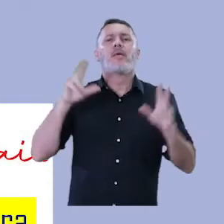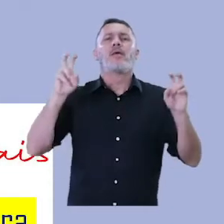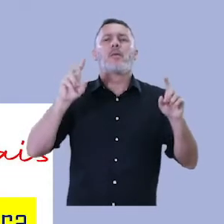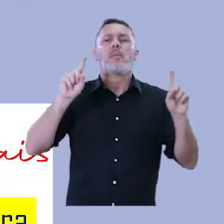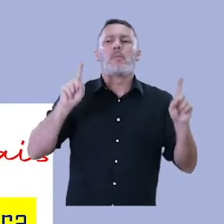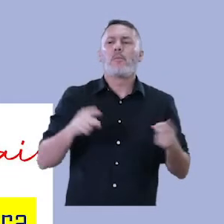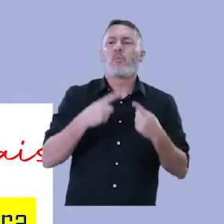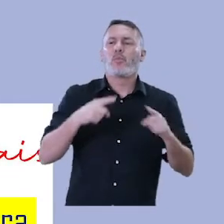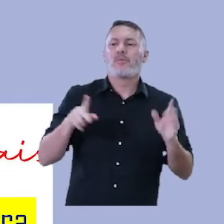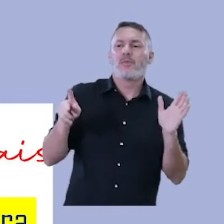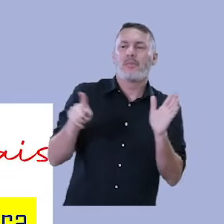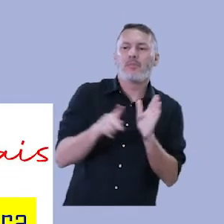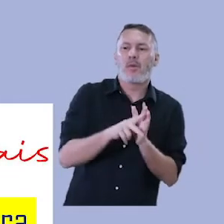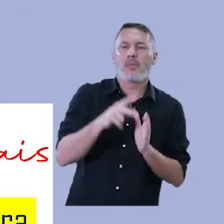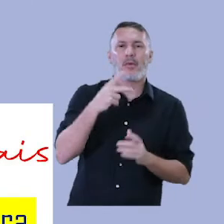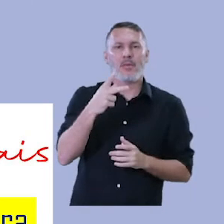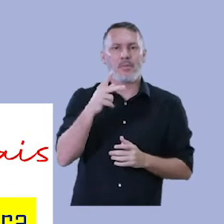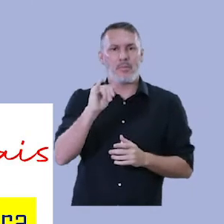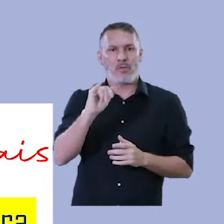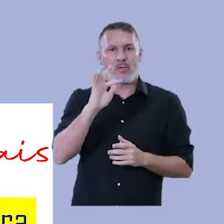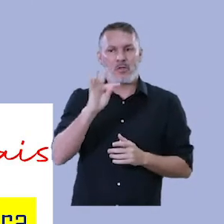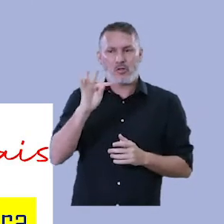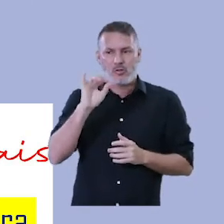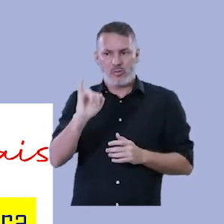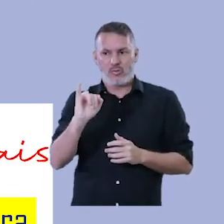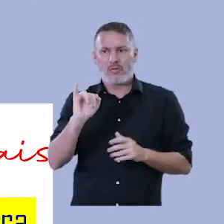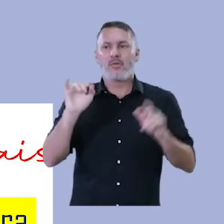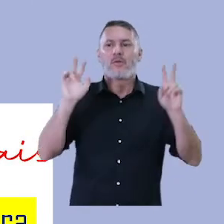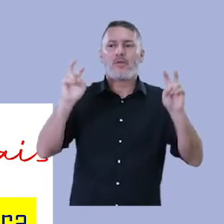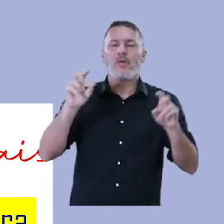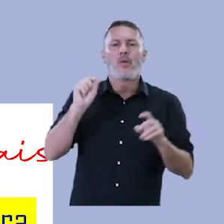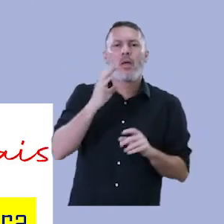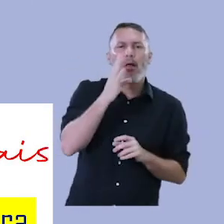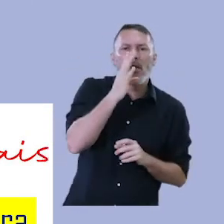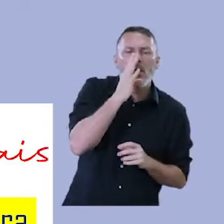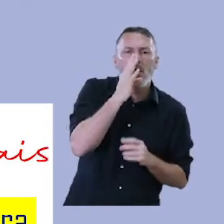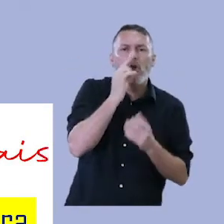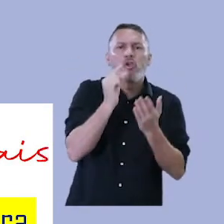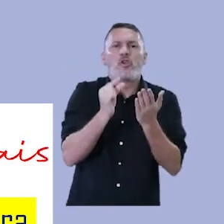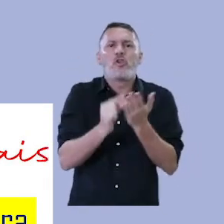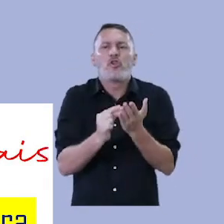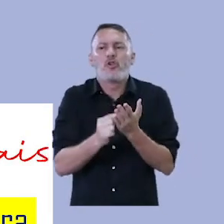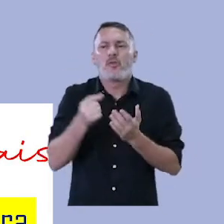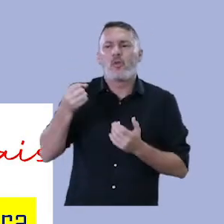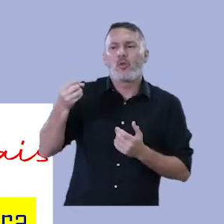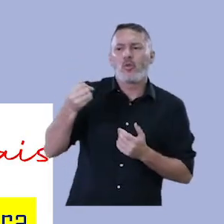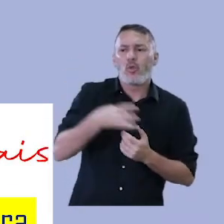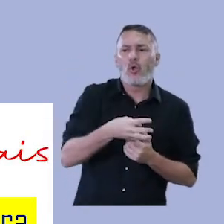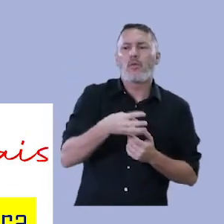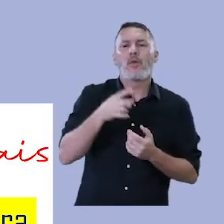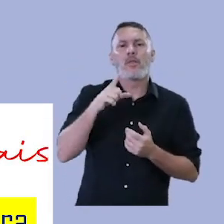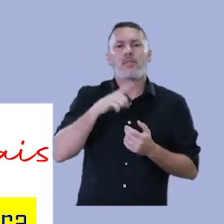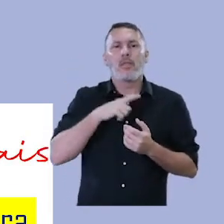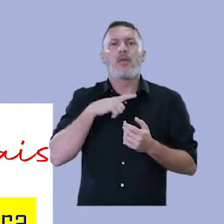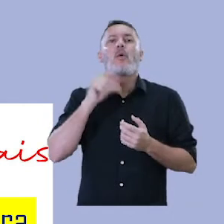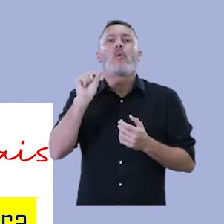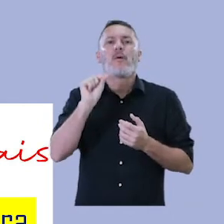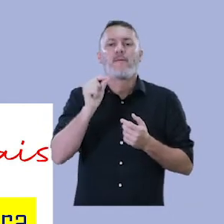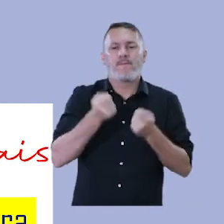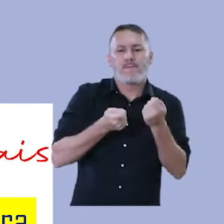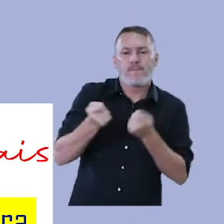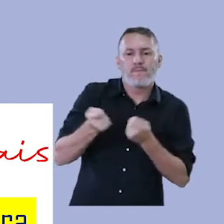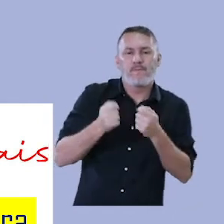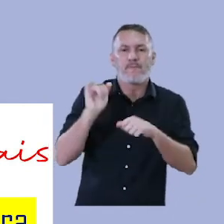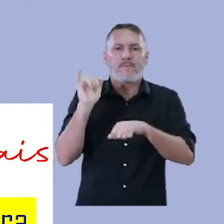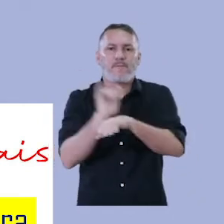A obra musical Admirável Chip Novo, da cantora Pitty, retrata a manipulação das ações humanas em razão